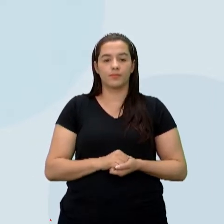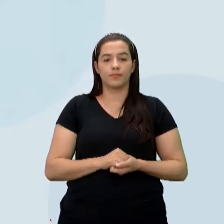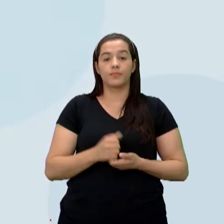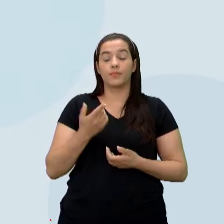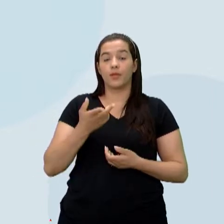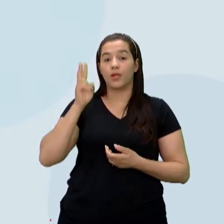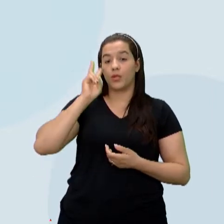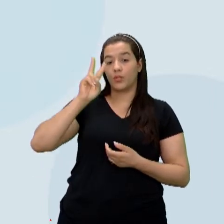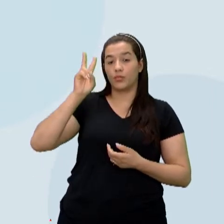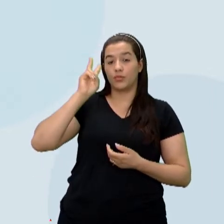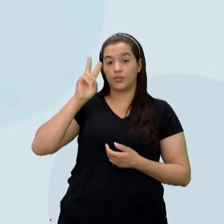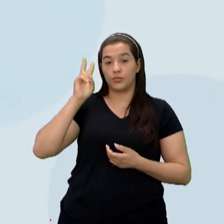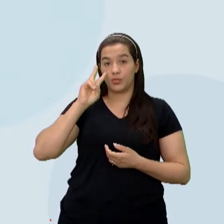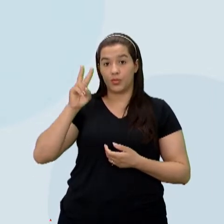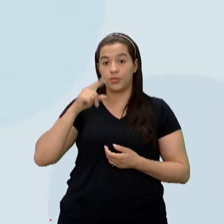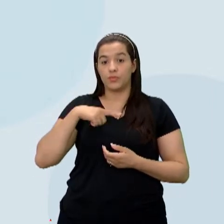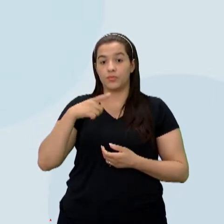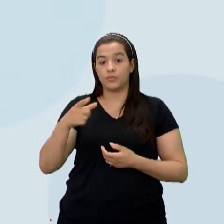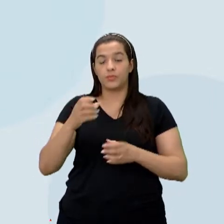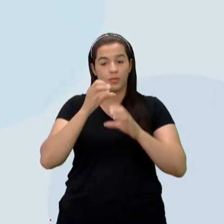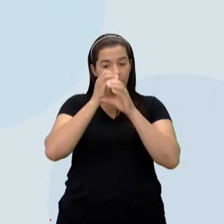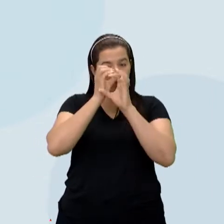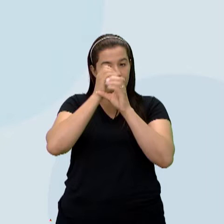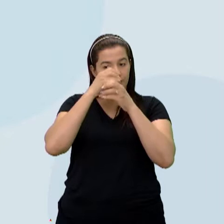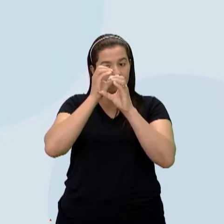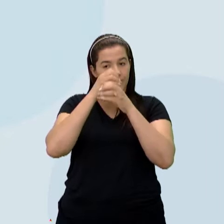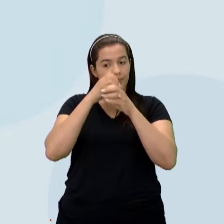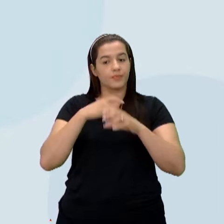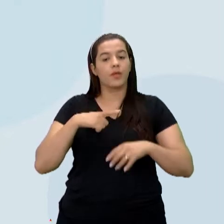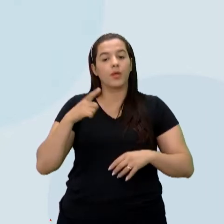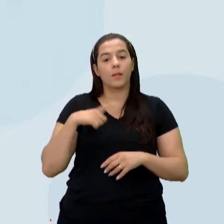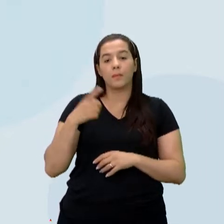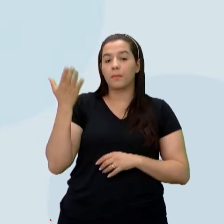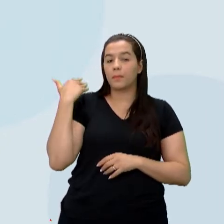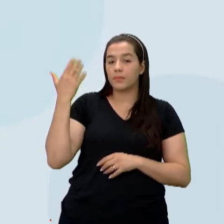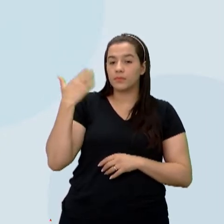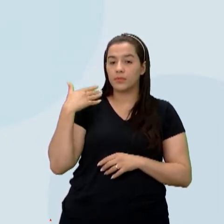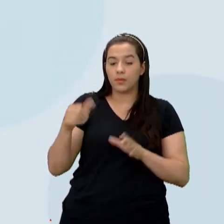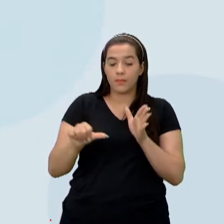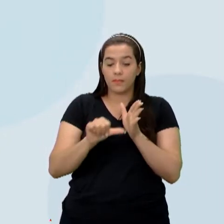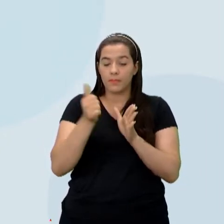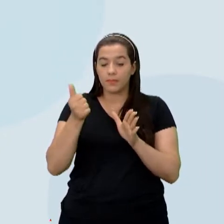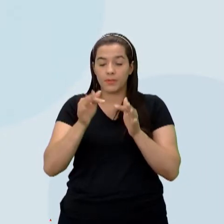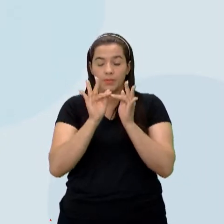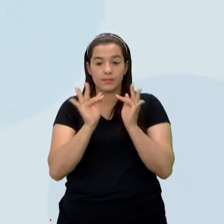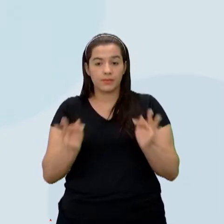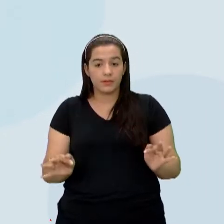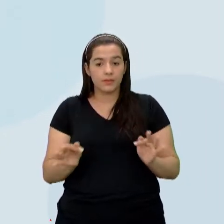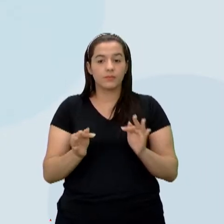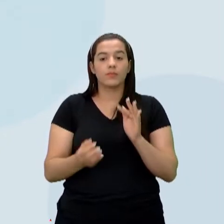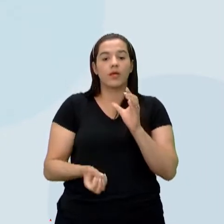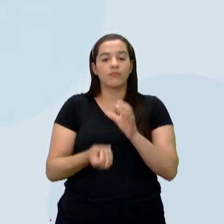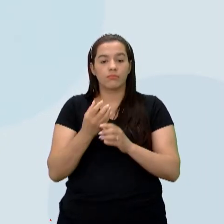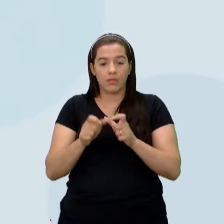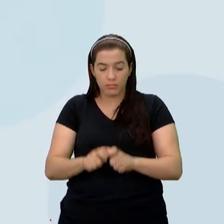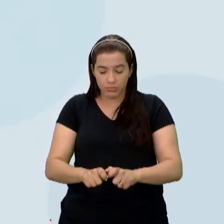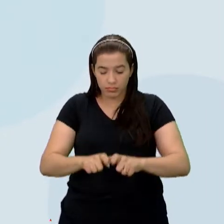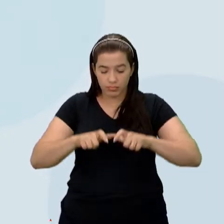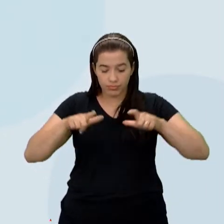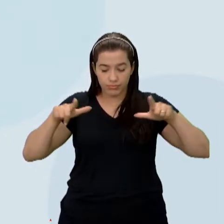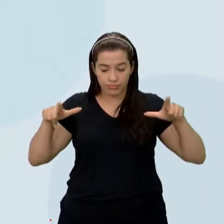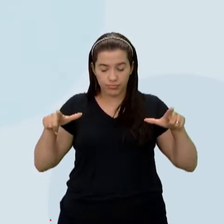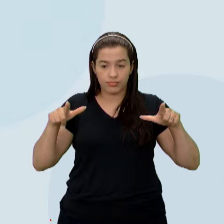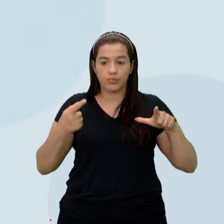A história do microscópio. Os primeiros microscópios simples, limitados à ampliação de uma